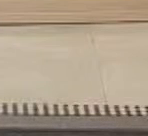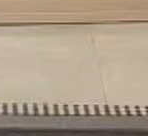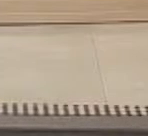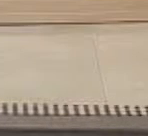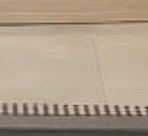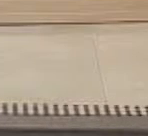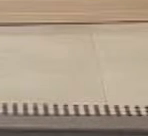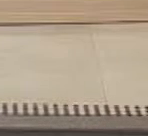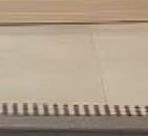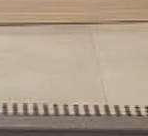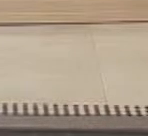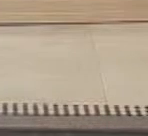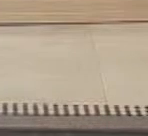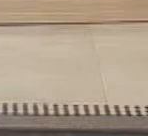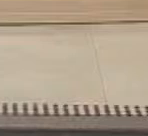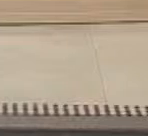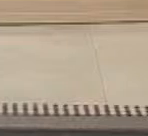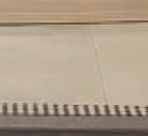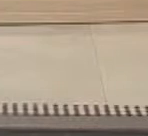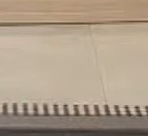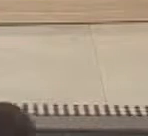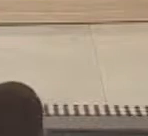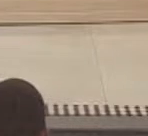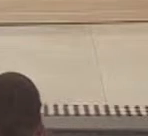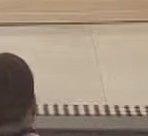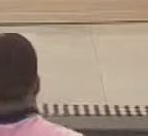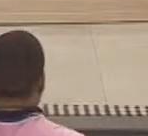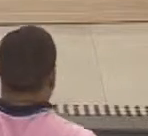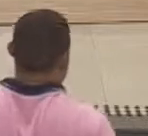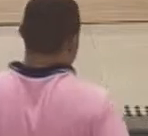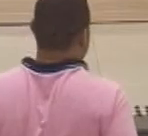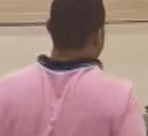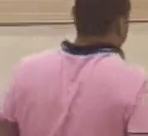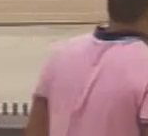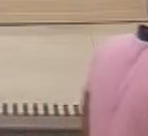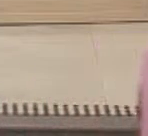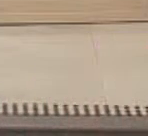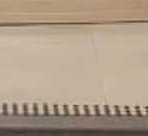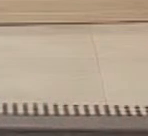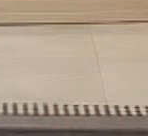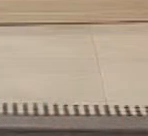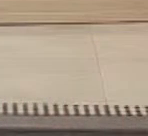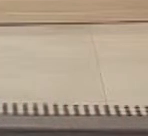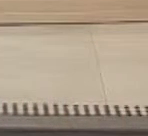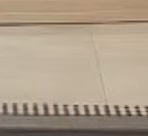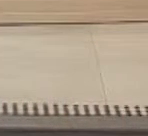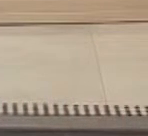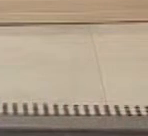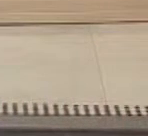2.505.965.066 centavos. Está à disposição de todos no setor de protocolo.